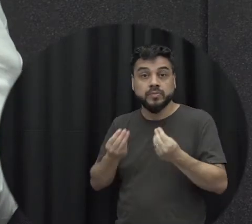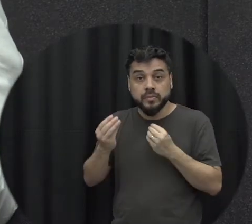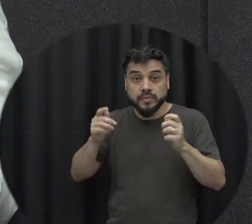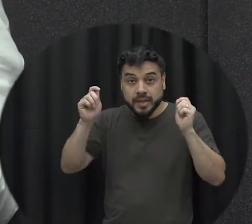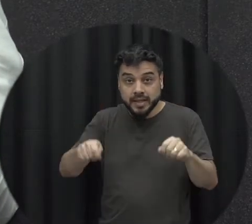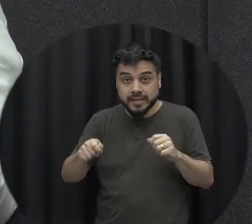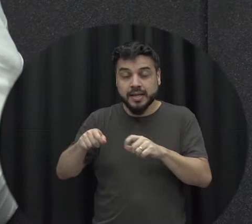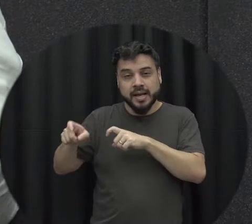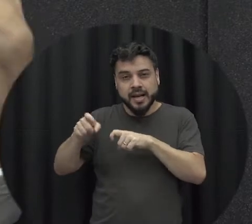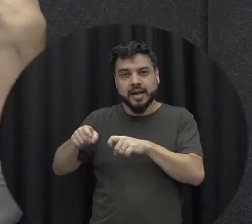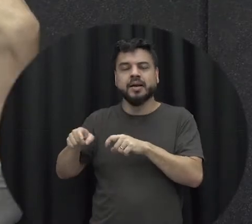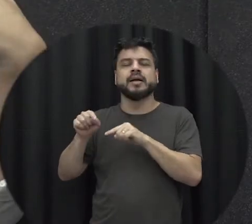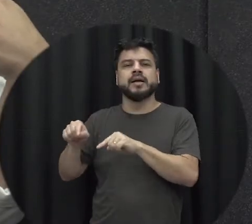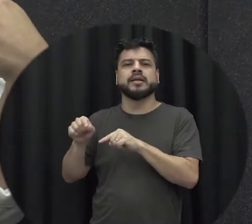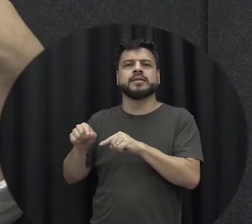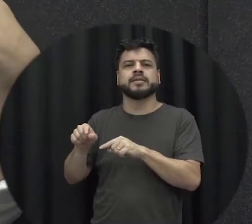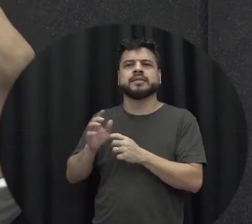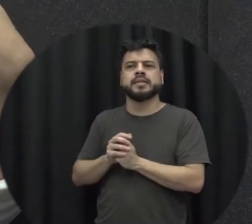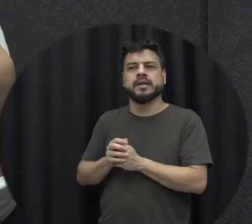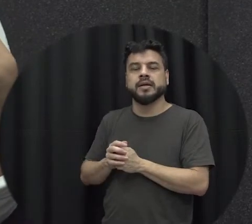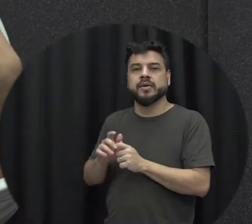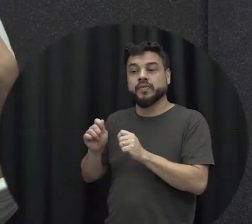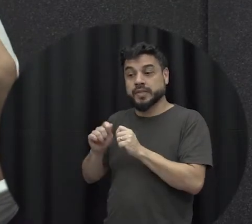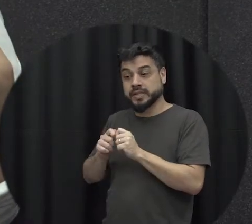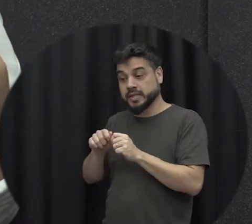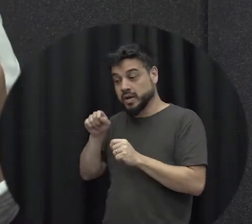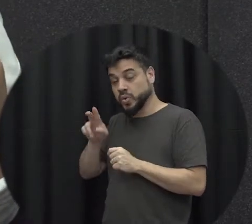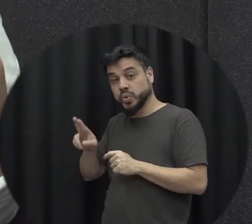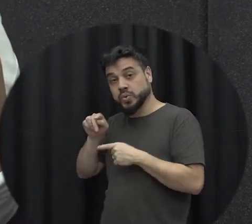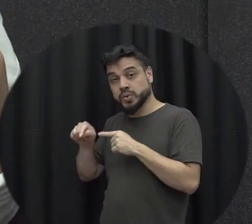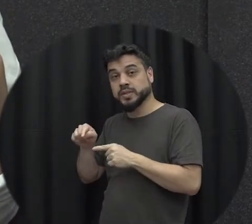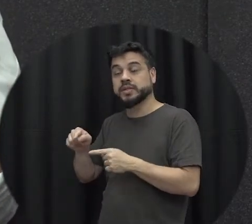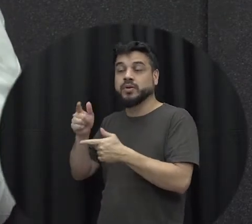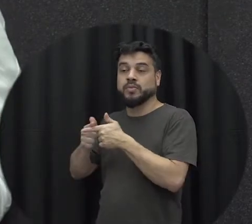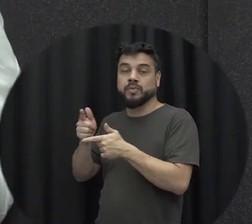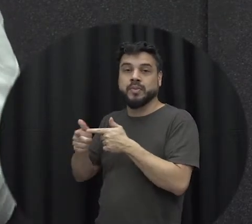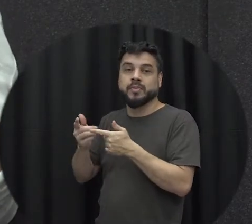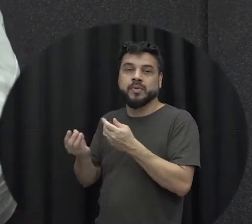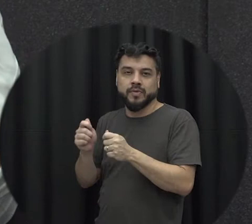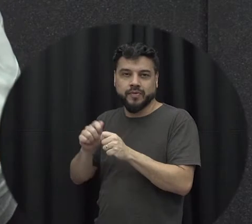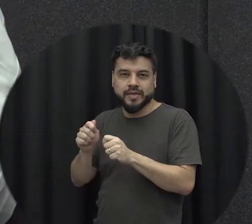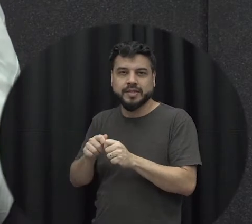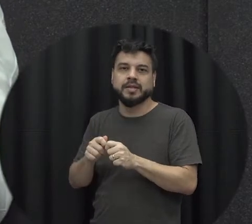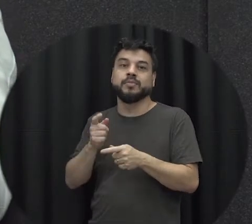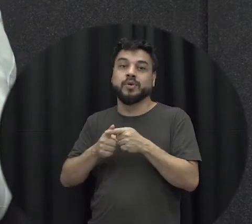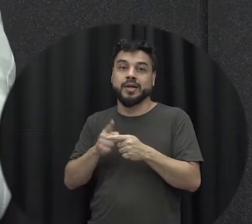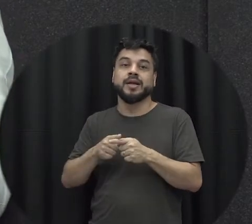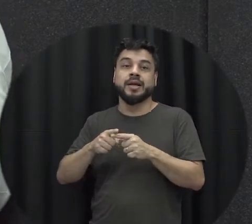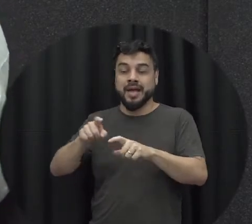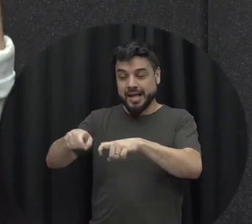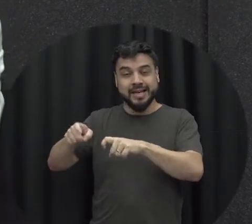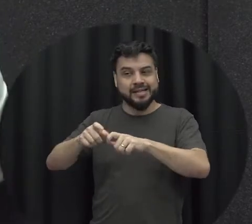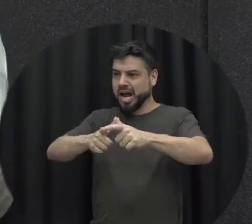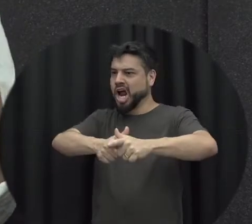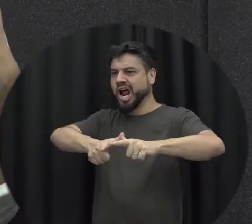para a agricultura um inoculante que eu consiga aplicar, né? Um problema da agricultura é isso, porque são hectares, tem